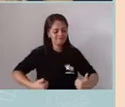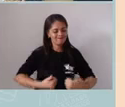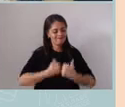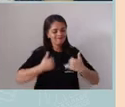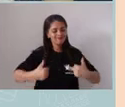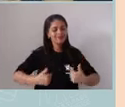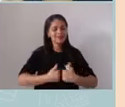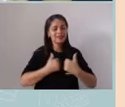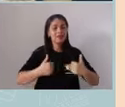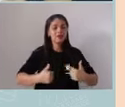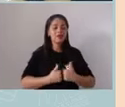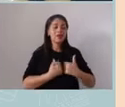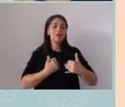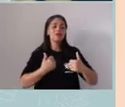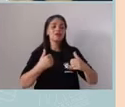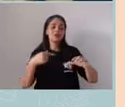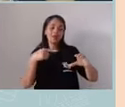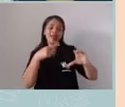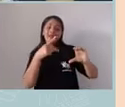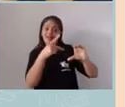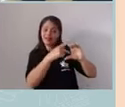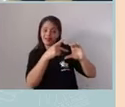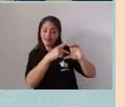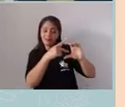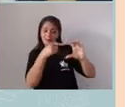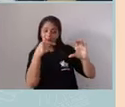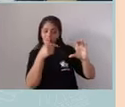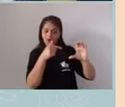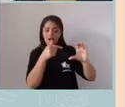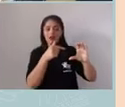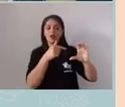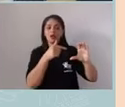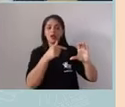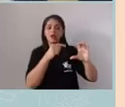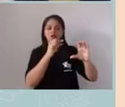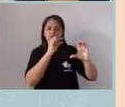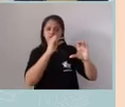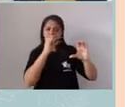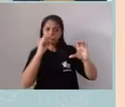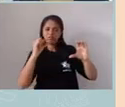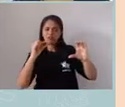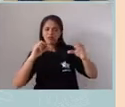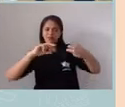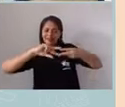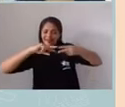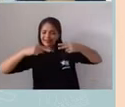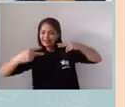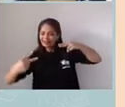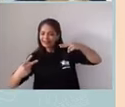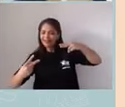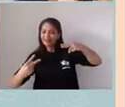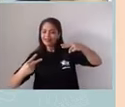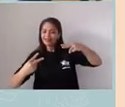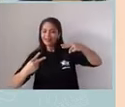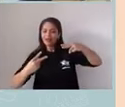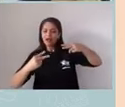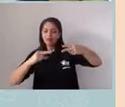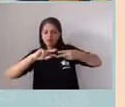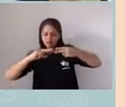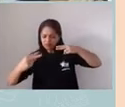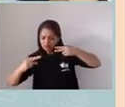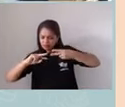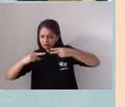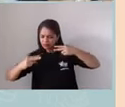essas proteínas são proteínas, né? Que são esses trechos de DNA, eles codificam proteínas que são